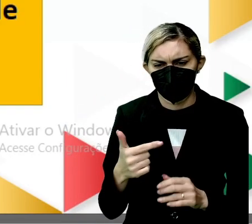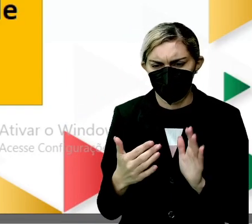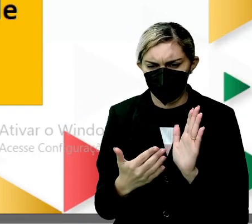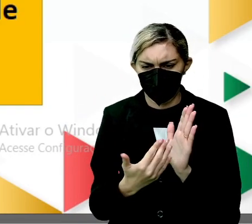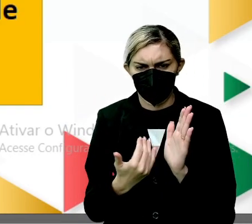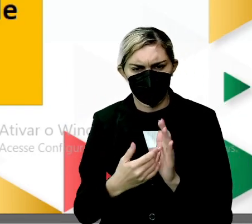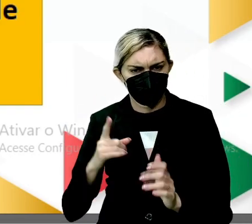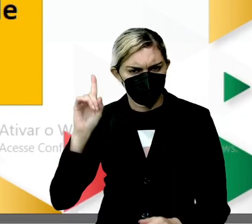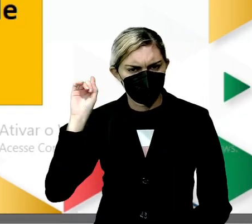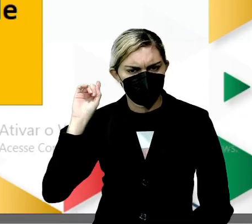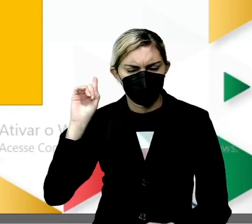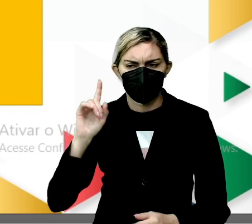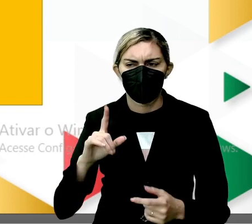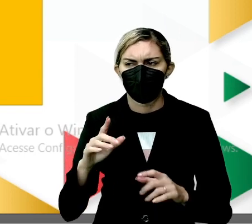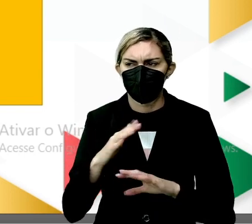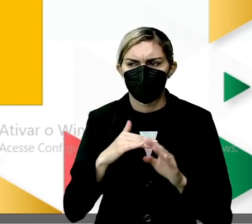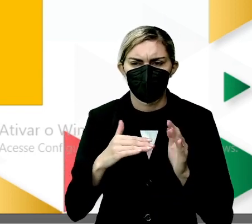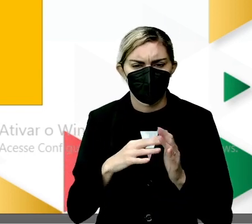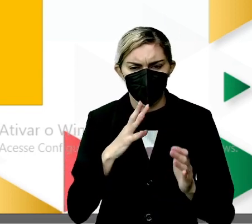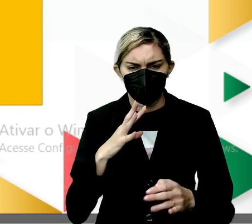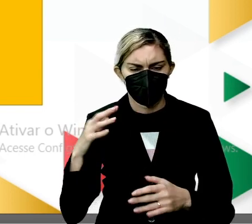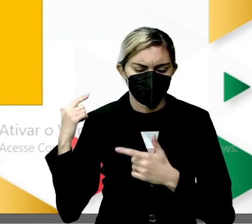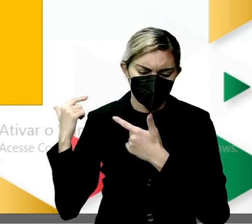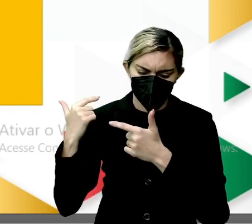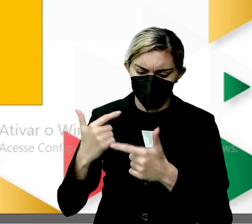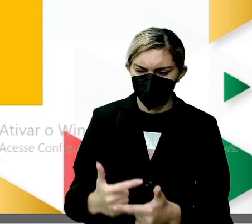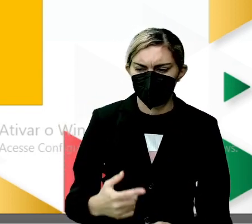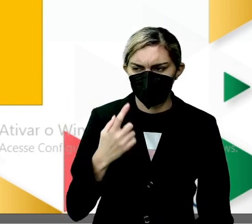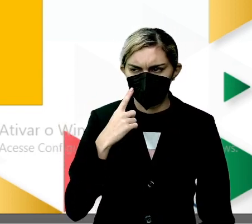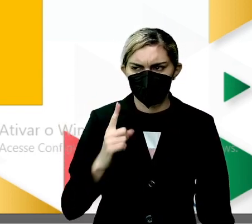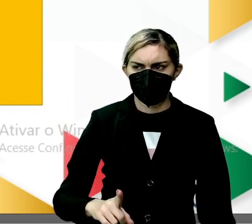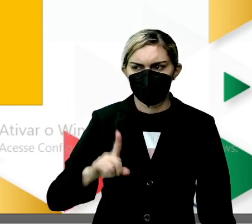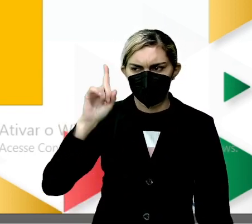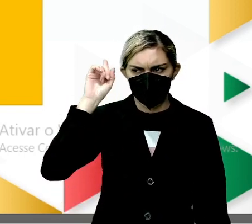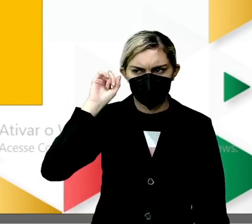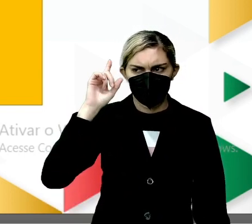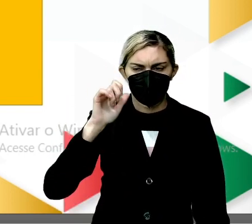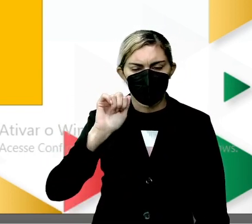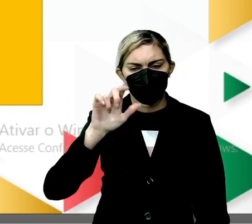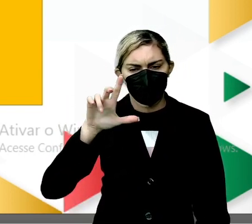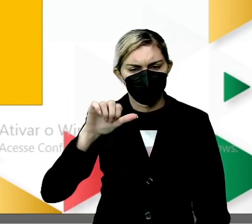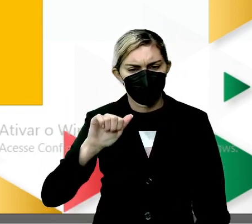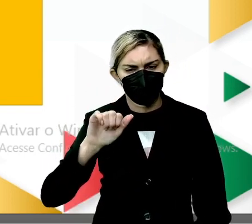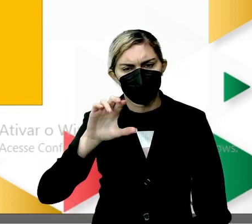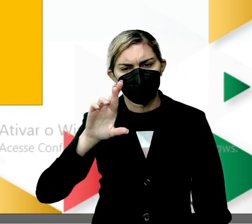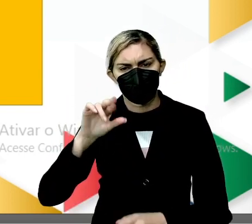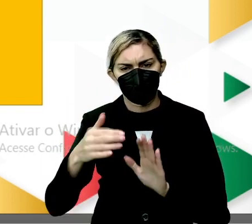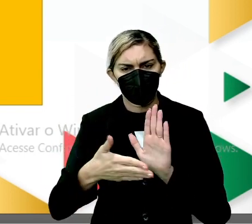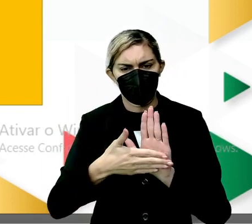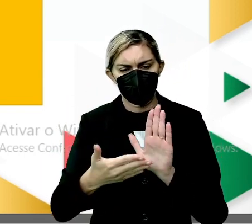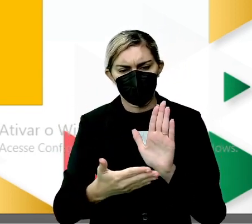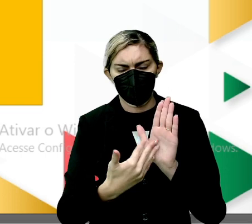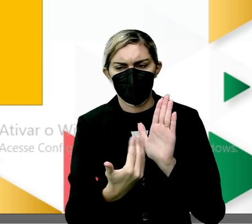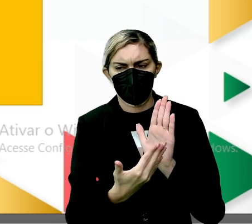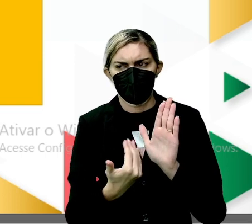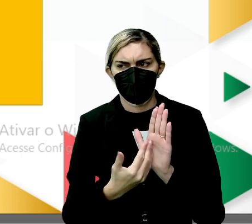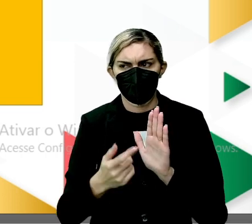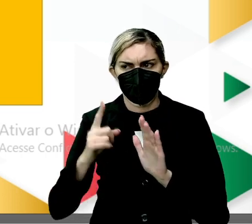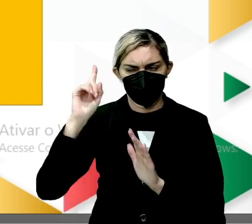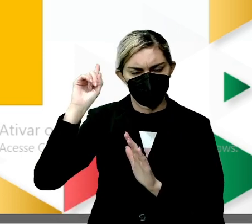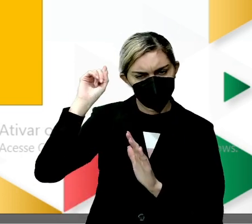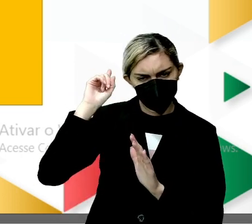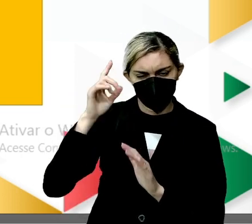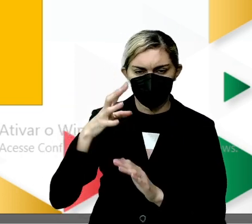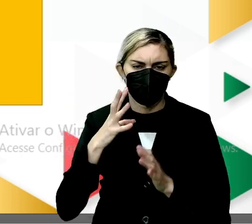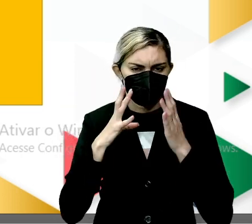o Espiritismo. Então, conhecer a tradição. Olha aqui, Allan Kardec, a capa com o livro A Gênese. Então,